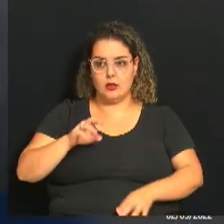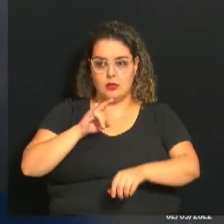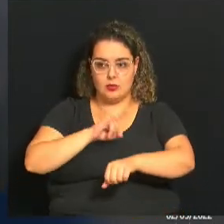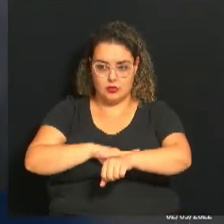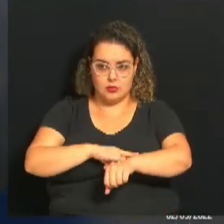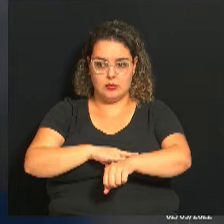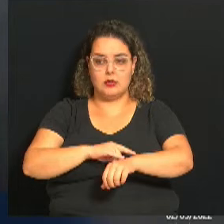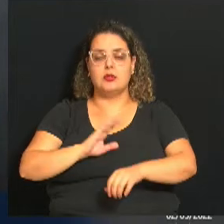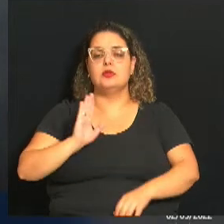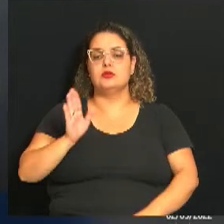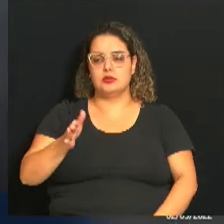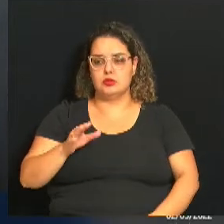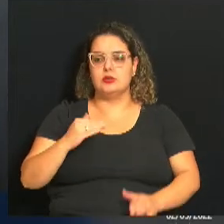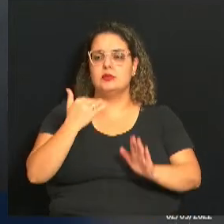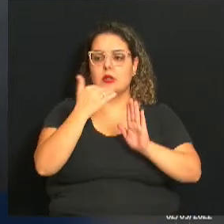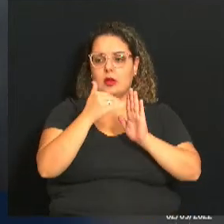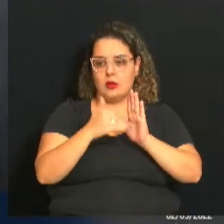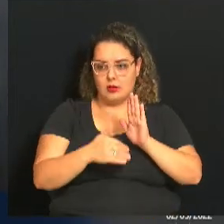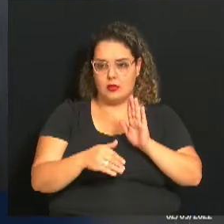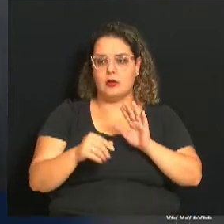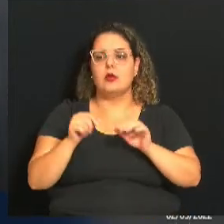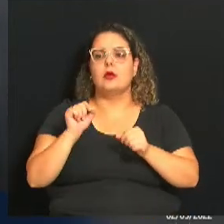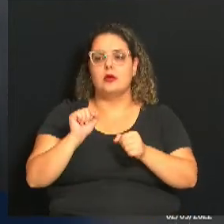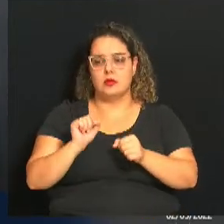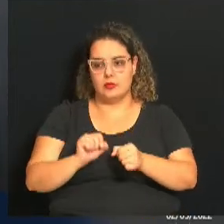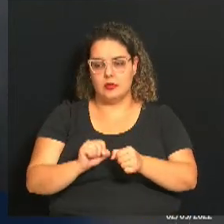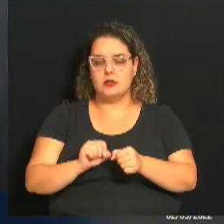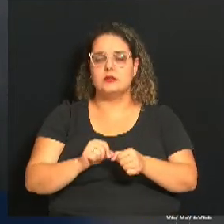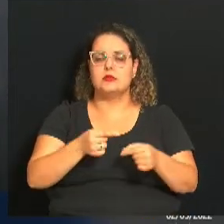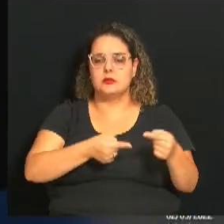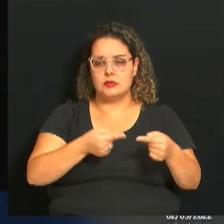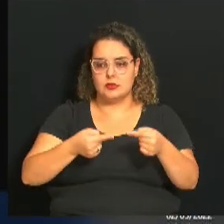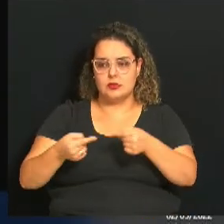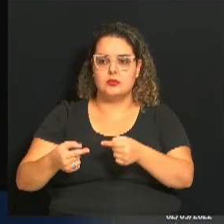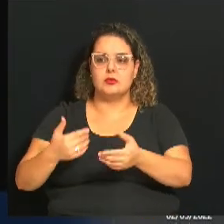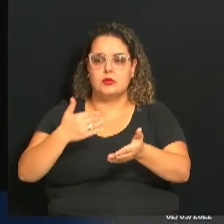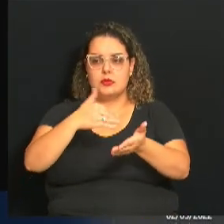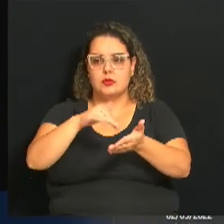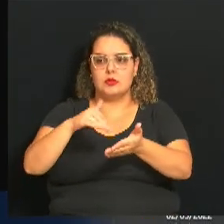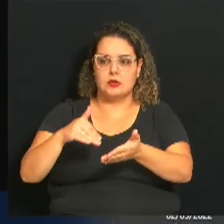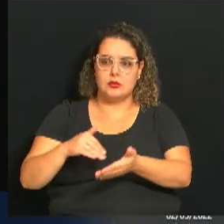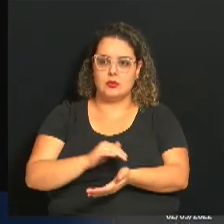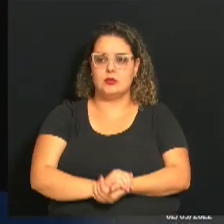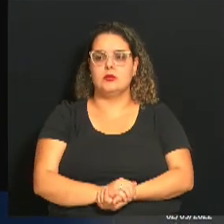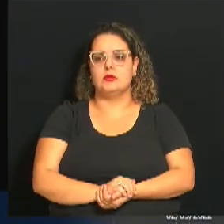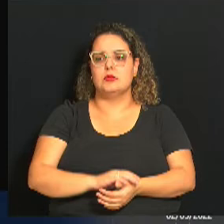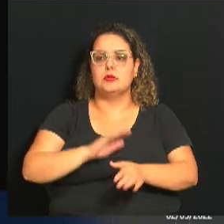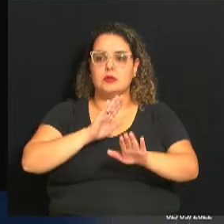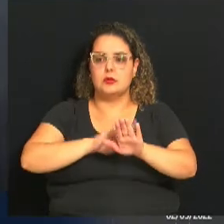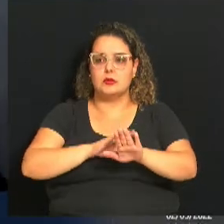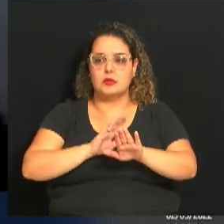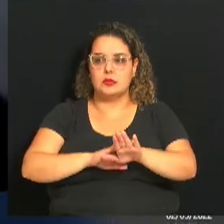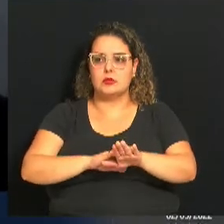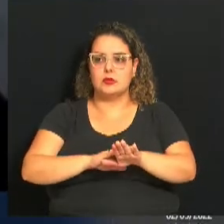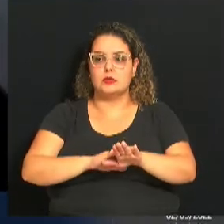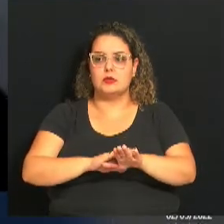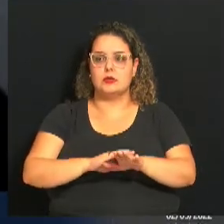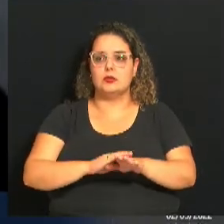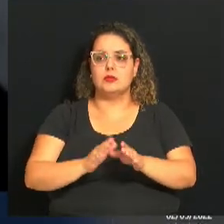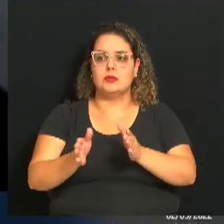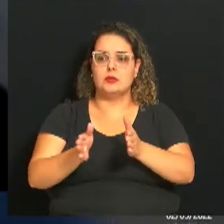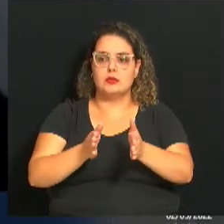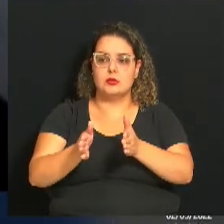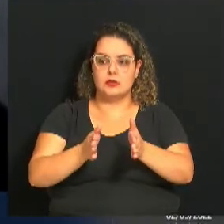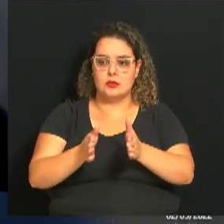gente já está na pauta, já está sendo discutida com as secretarias, que essas ações elas entram a curto prazo